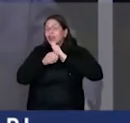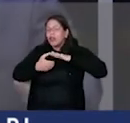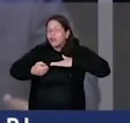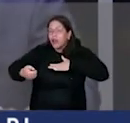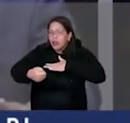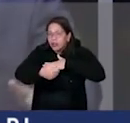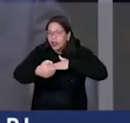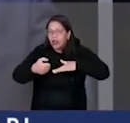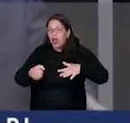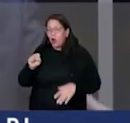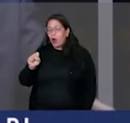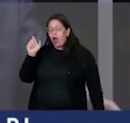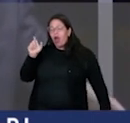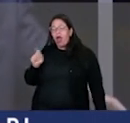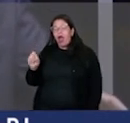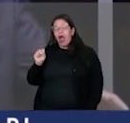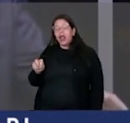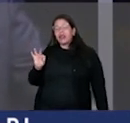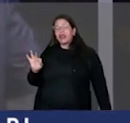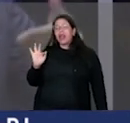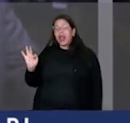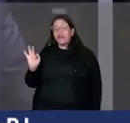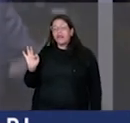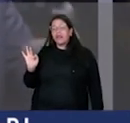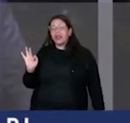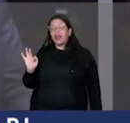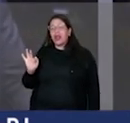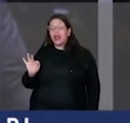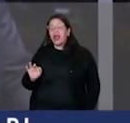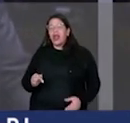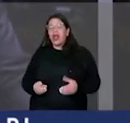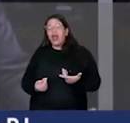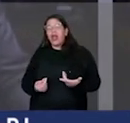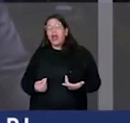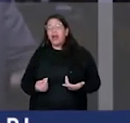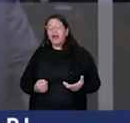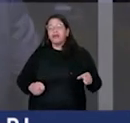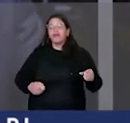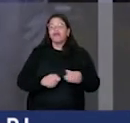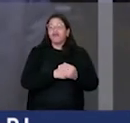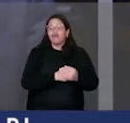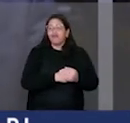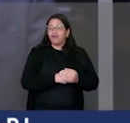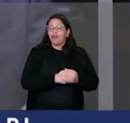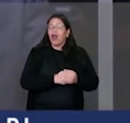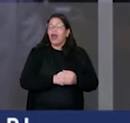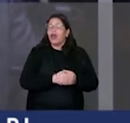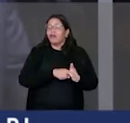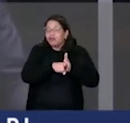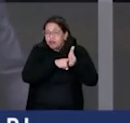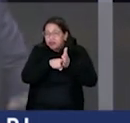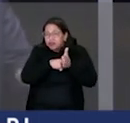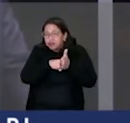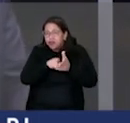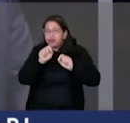é o Supremo Tribunal Federal instaurar de ofício um inquérito, ou seja,